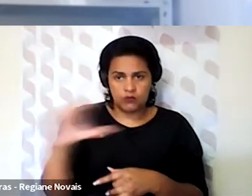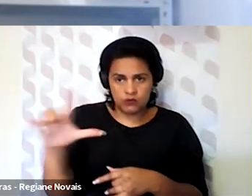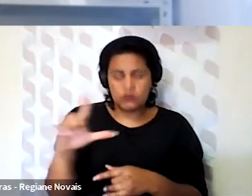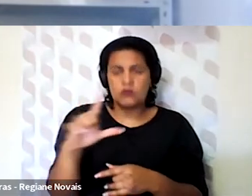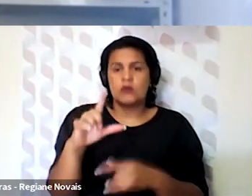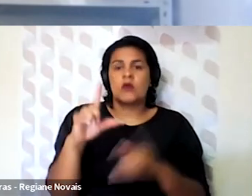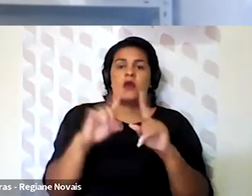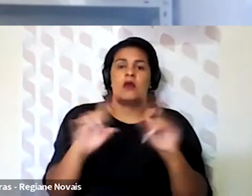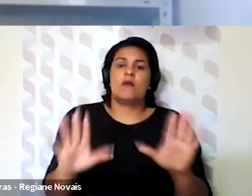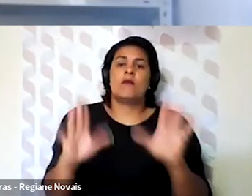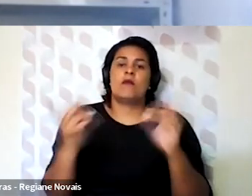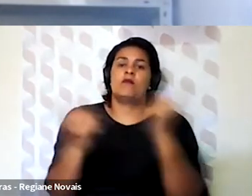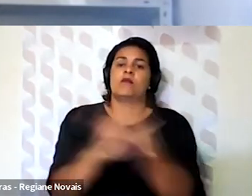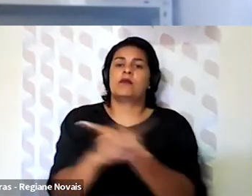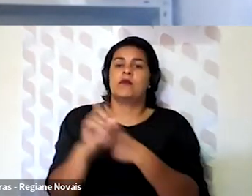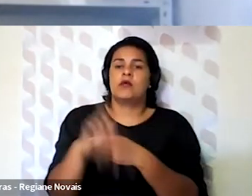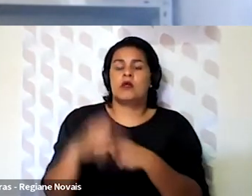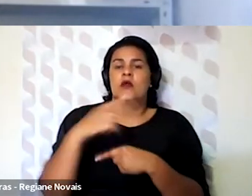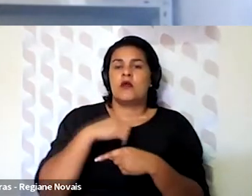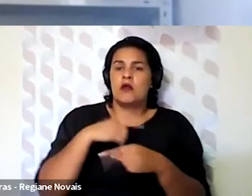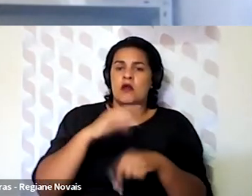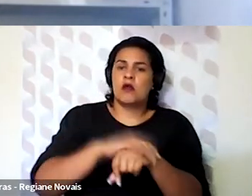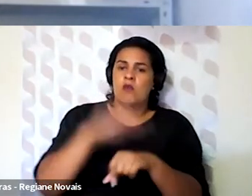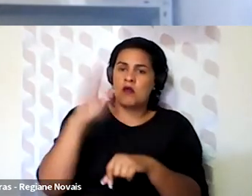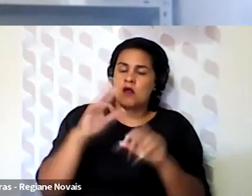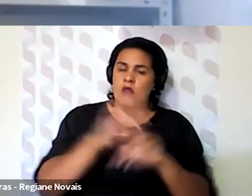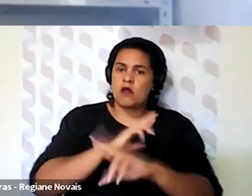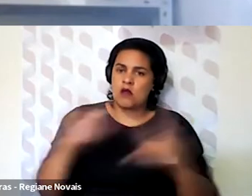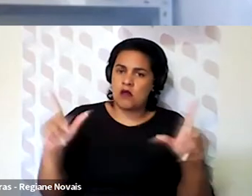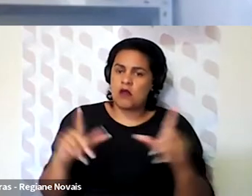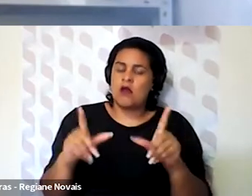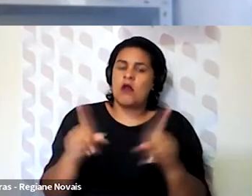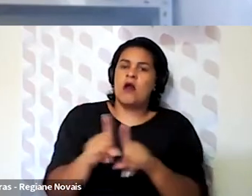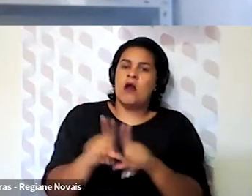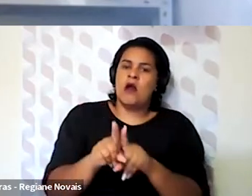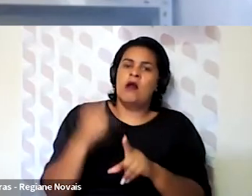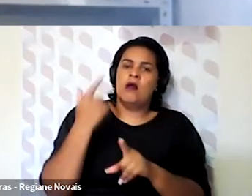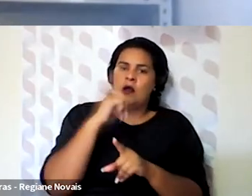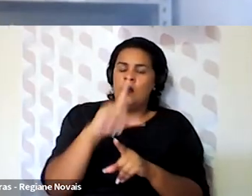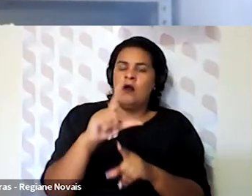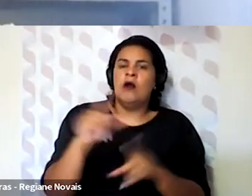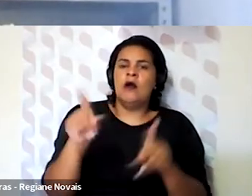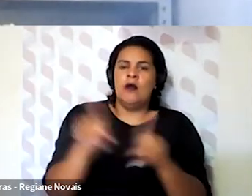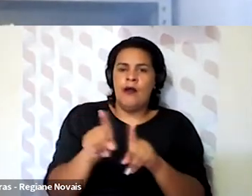mais desigualdades, muito mais distância entre pobres e ricos e, consequentemente, muito menos